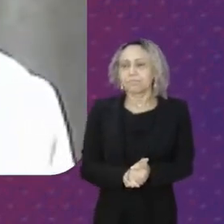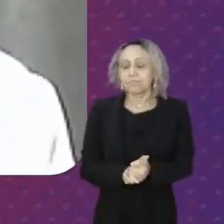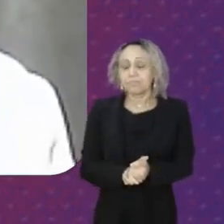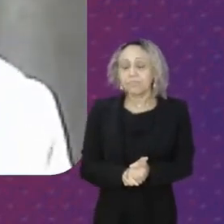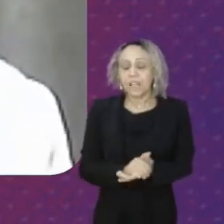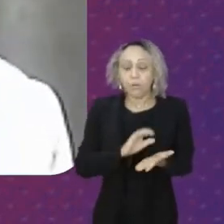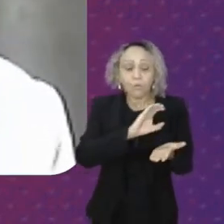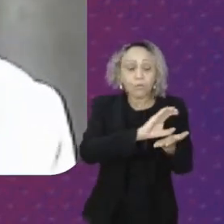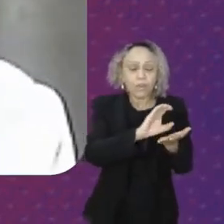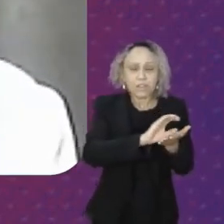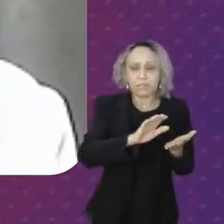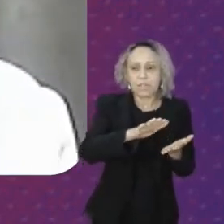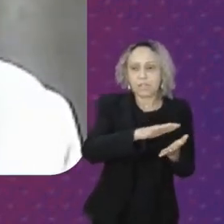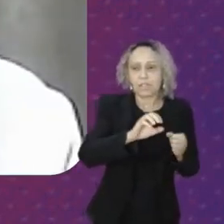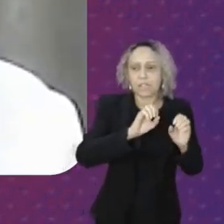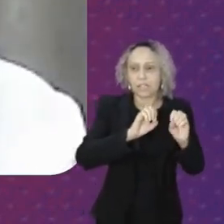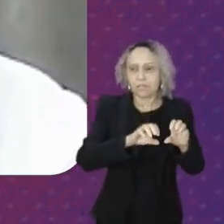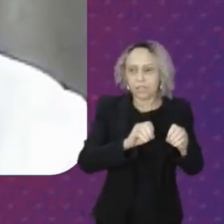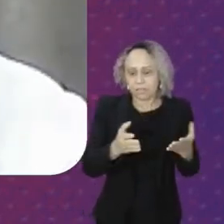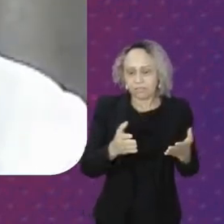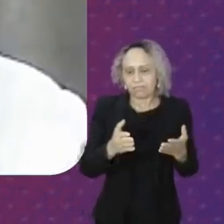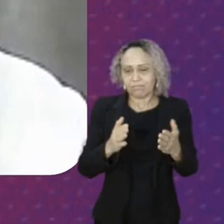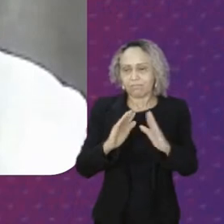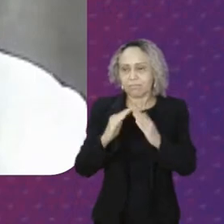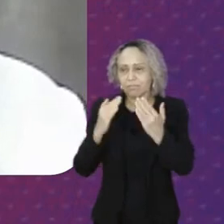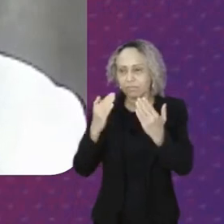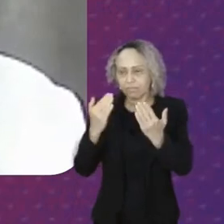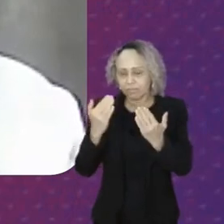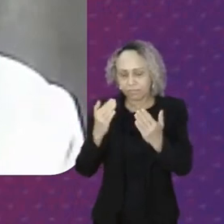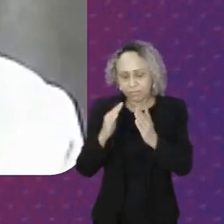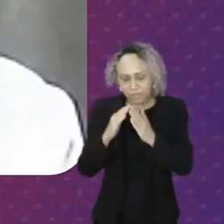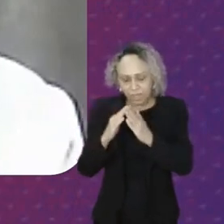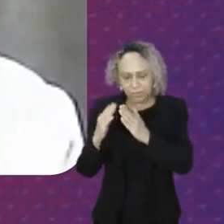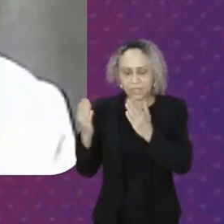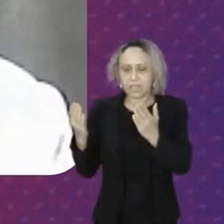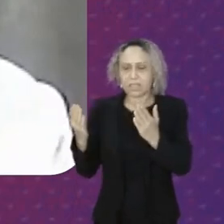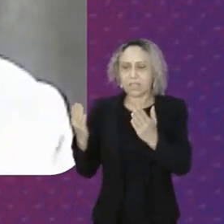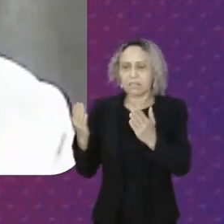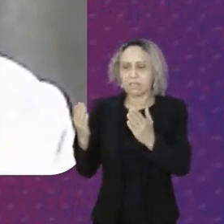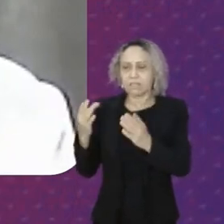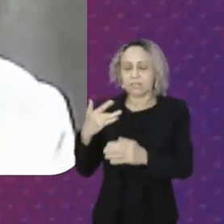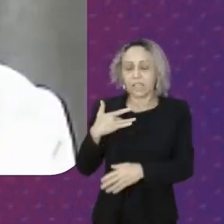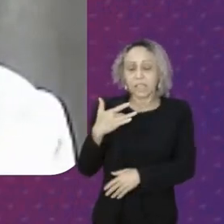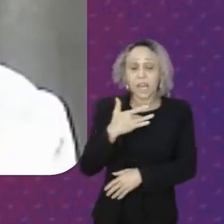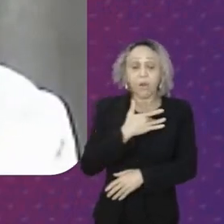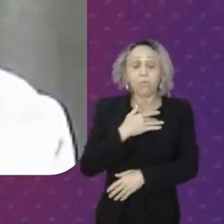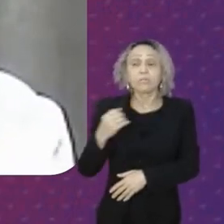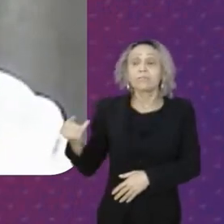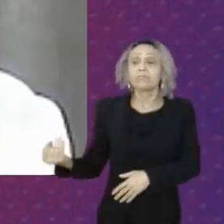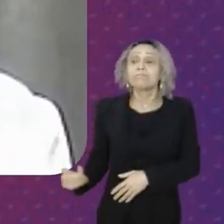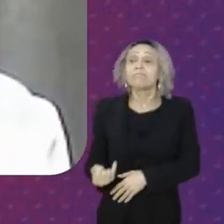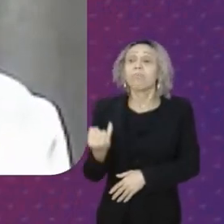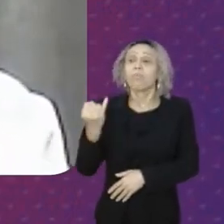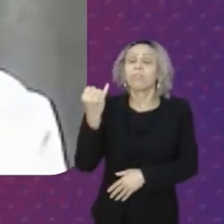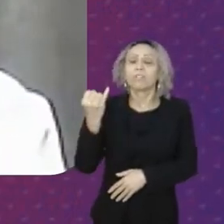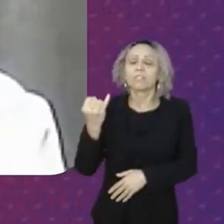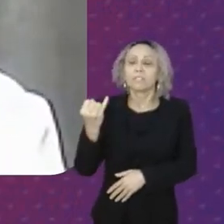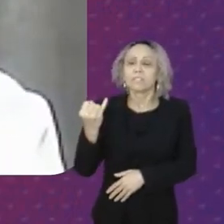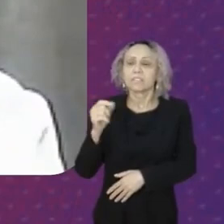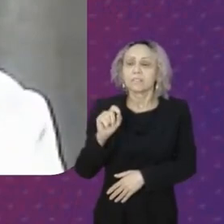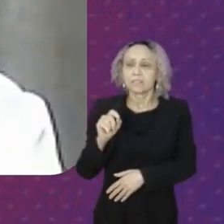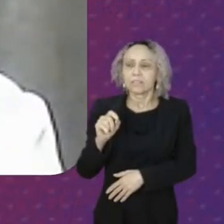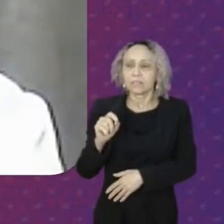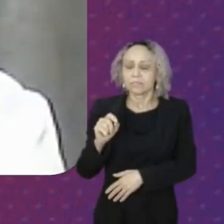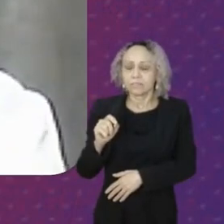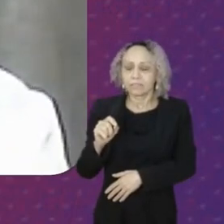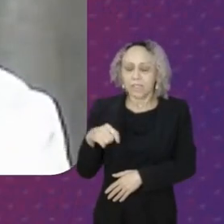educação, na segurança alimentar, na habitação, na saúde, foram fundamentais para que nós pudéssemos hoje ter a